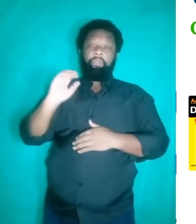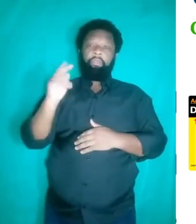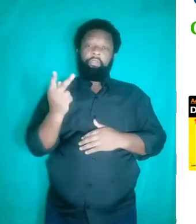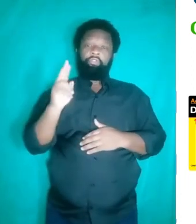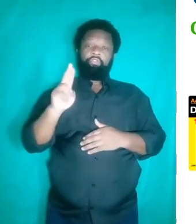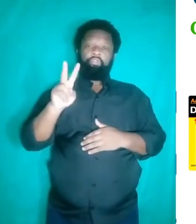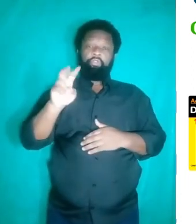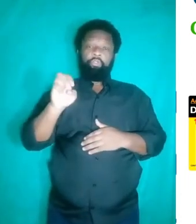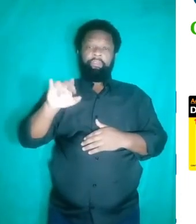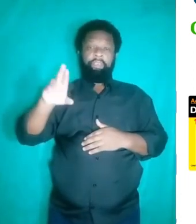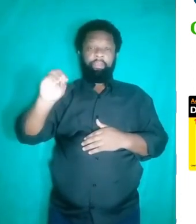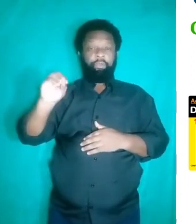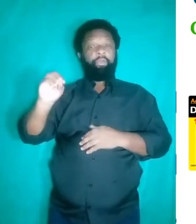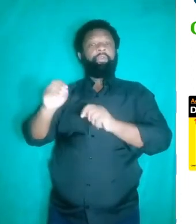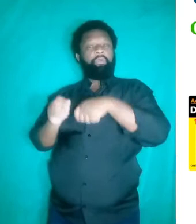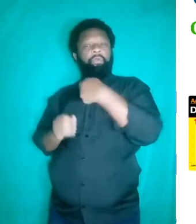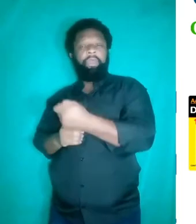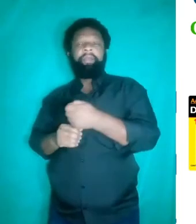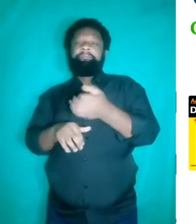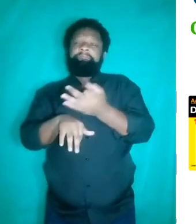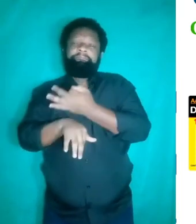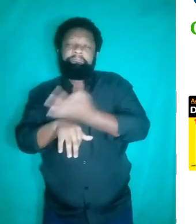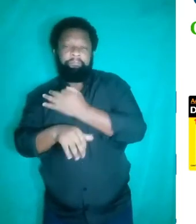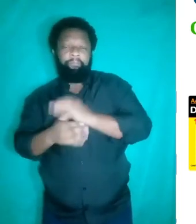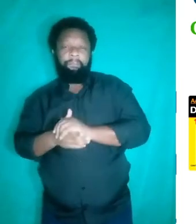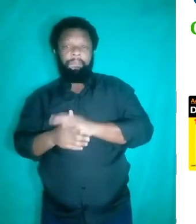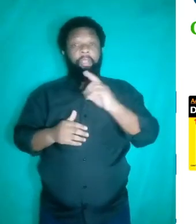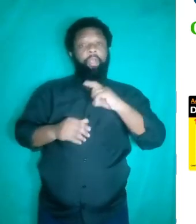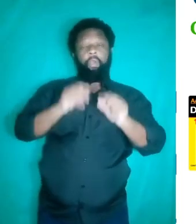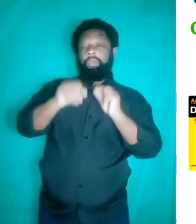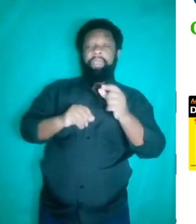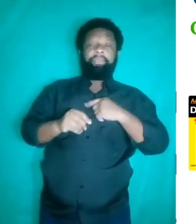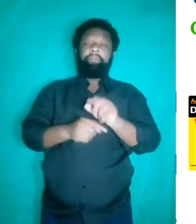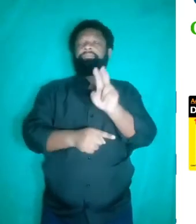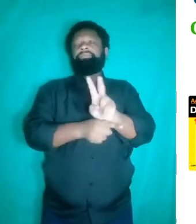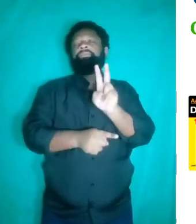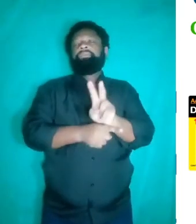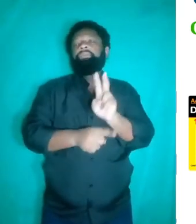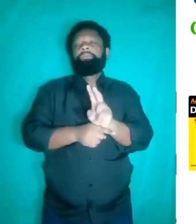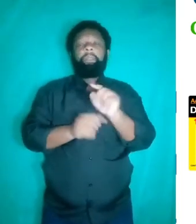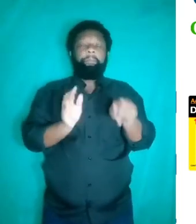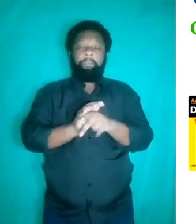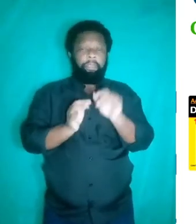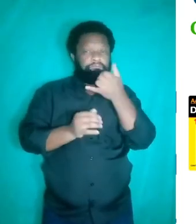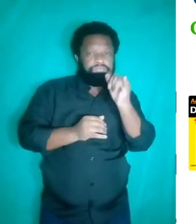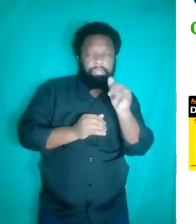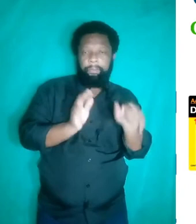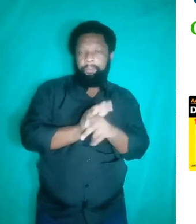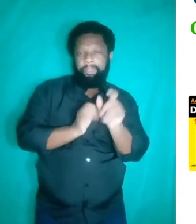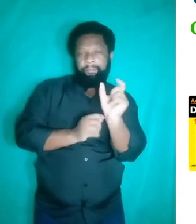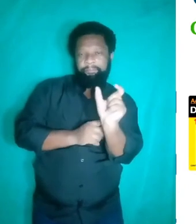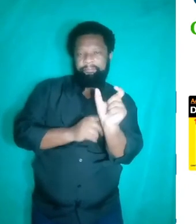tem um chuveiro, que na verdade representa uma resistência. Isso aqui são as representações